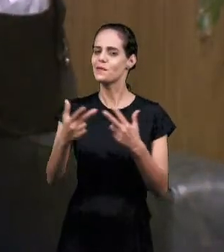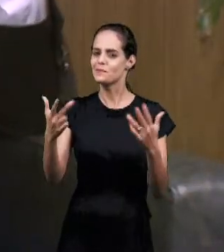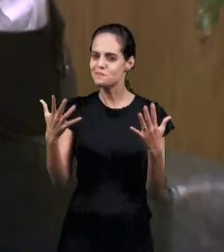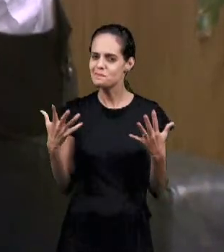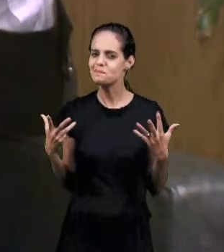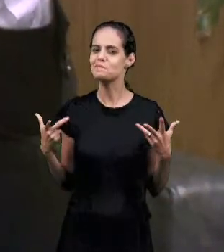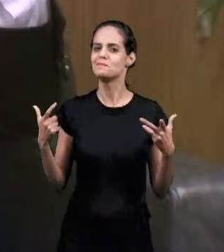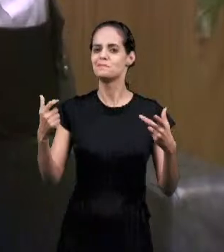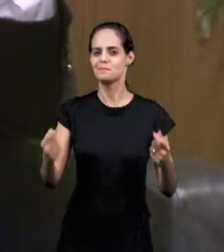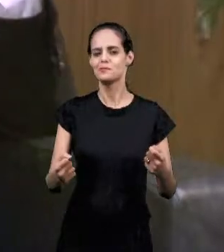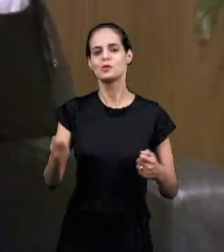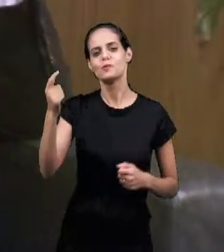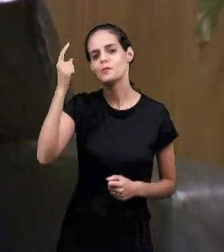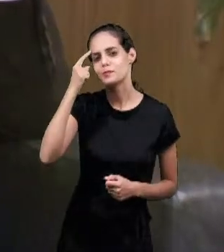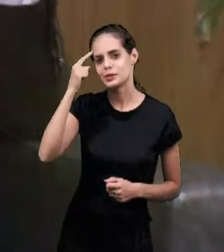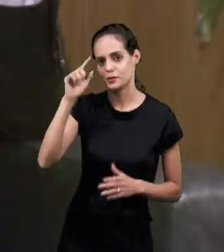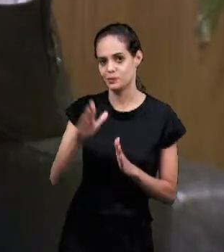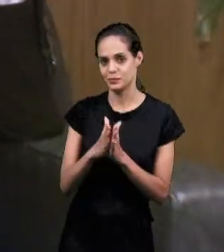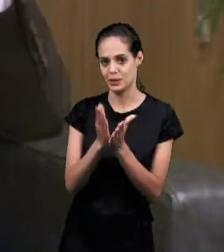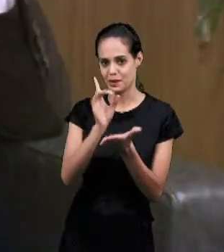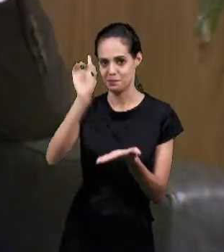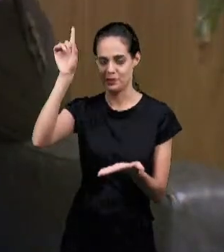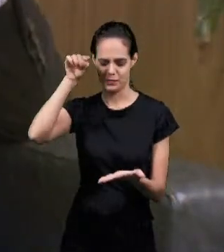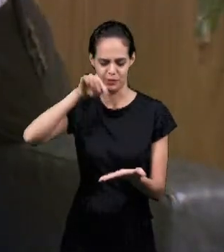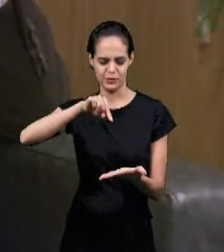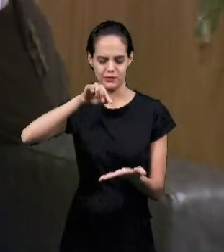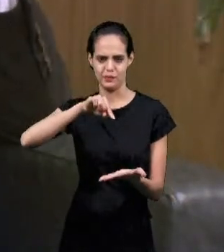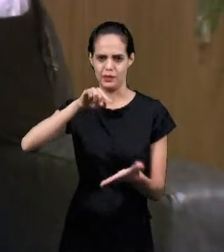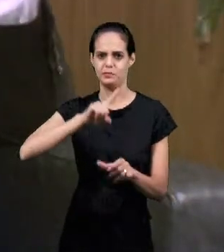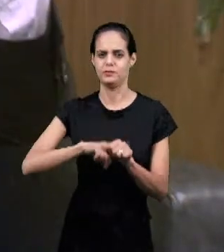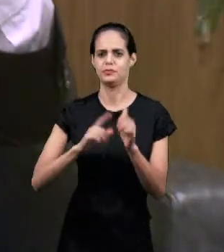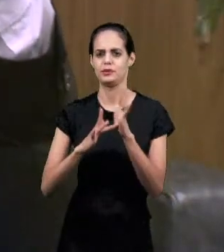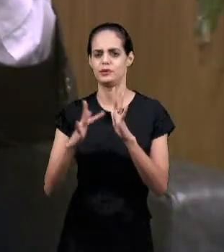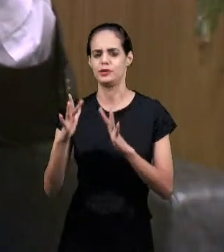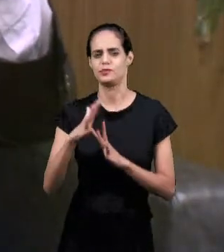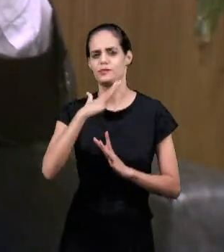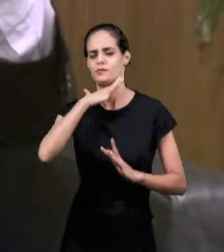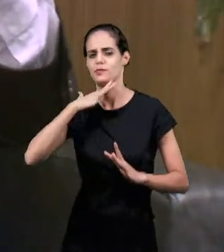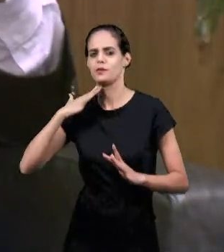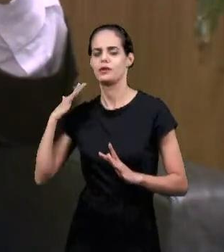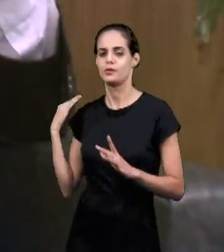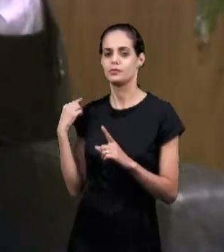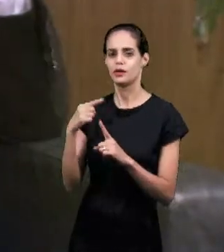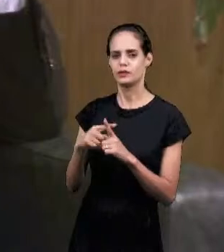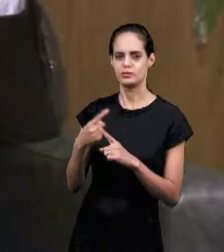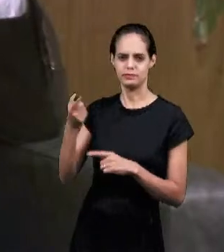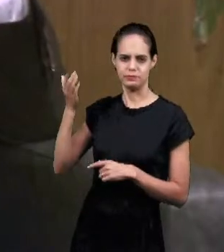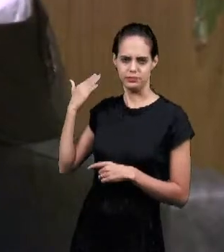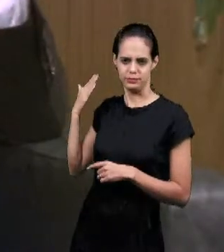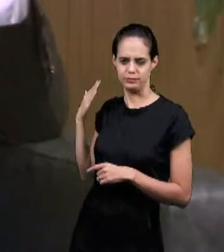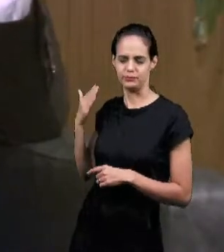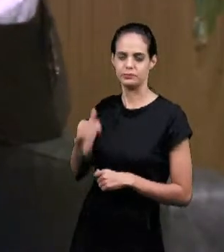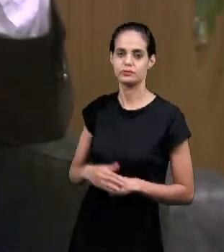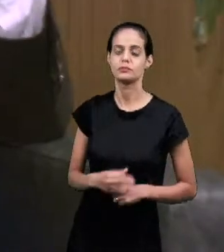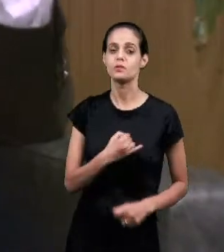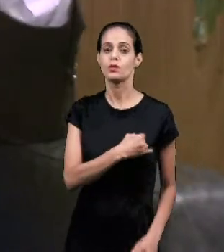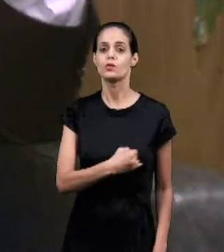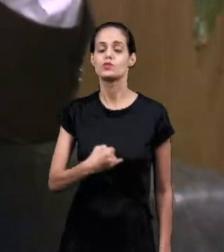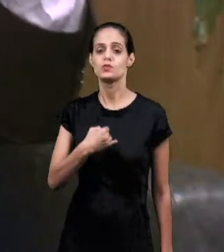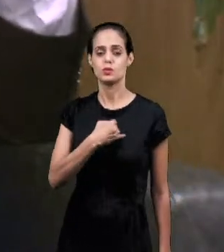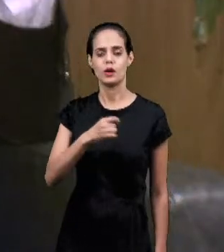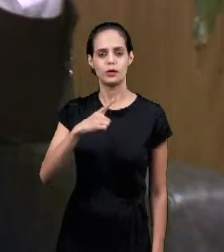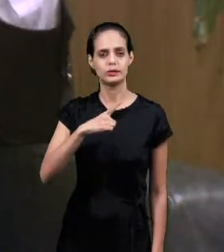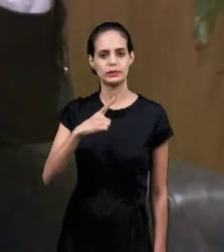pensando o seguinte, quando a gente vê na Bíblia, quando Jesus foi crucificado e morreu, quando João tem a visão lá em Apocalipse, ele vê